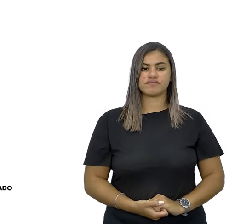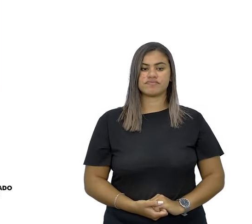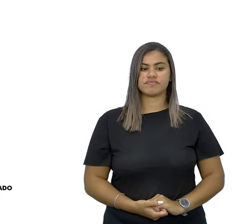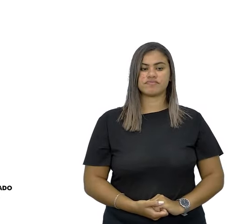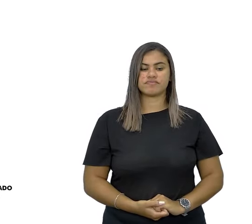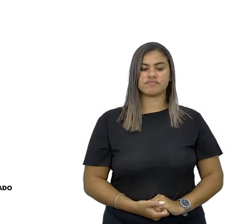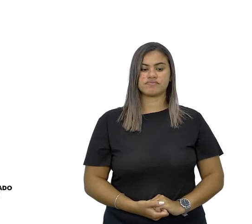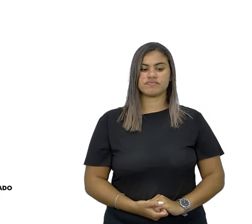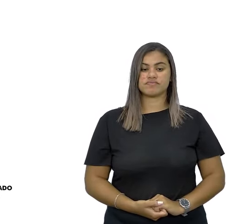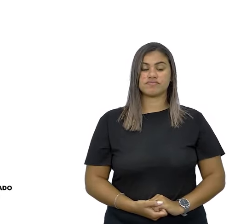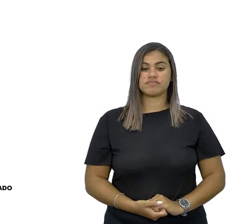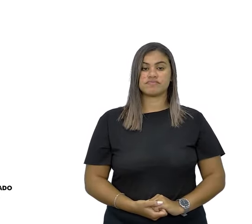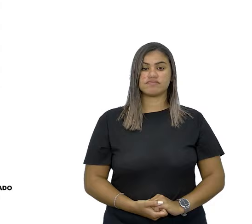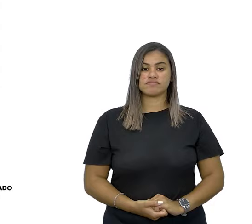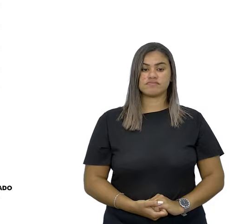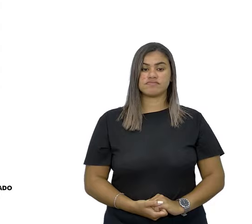favor.